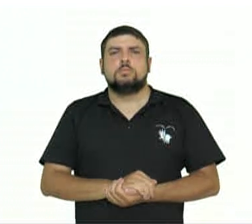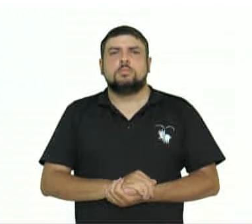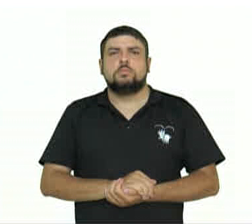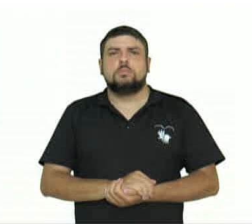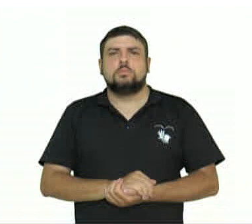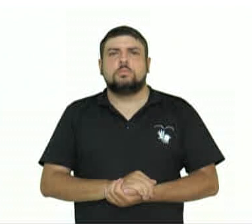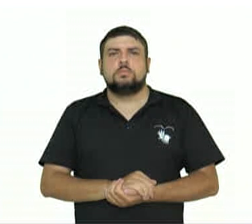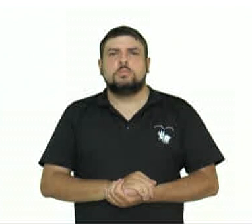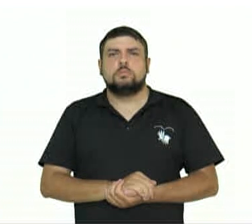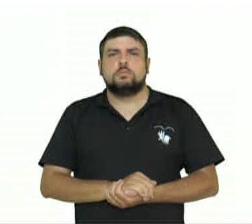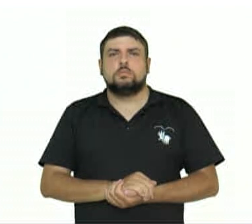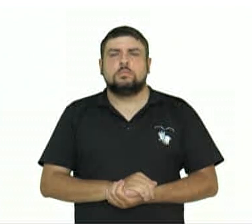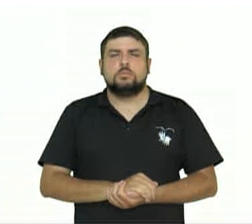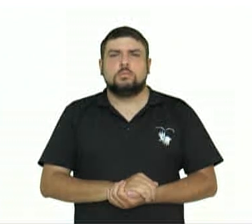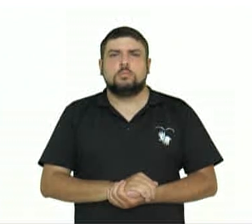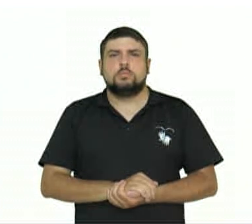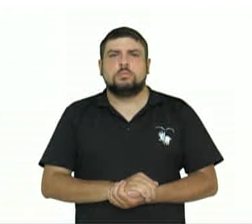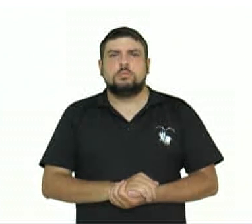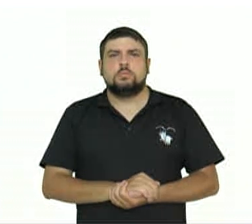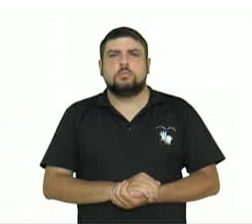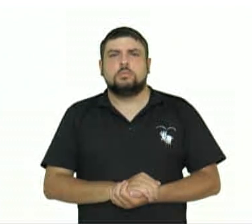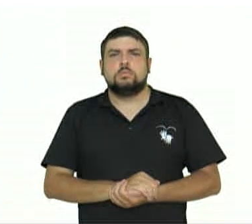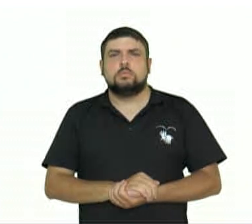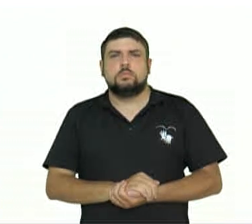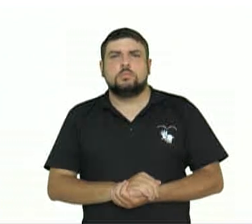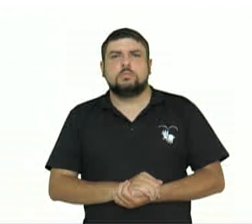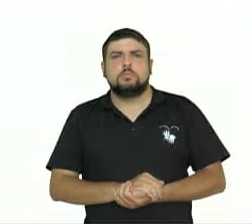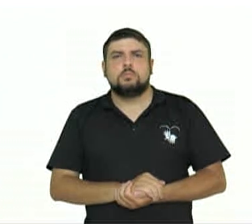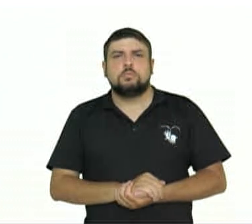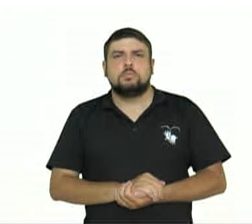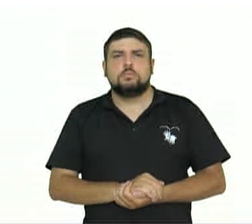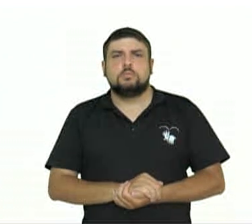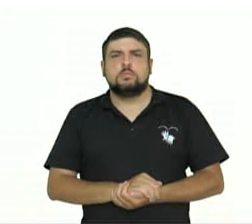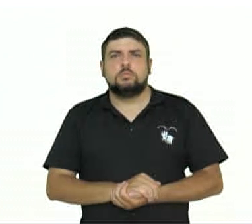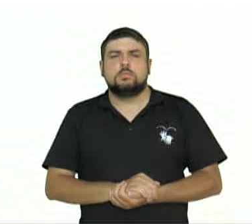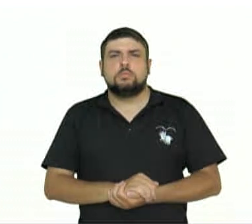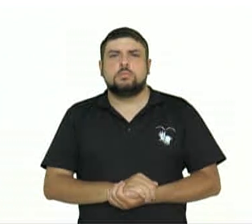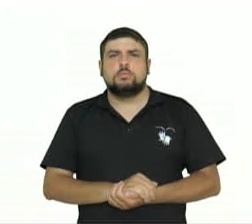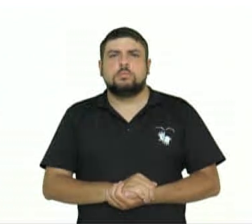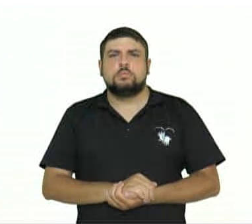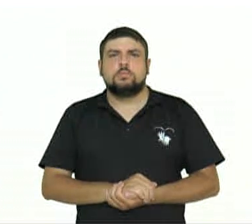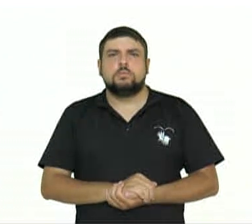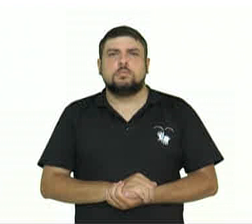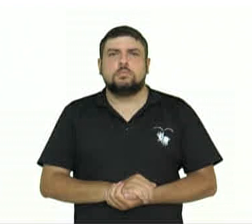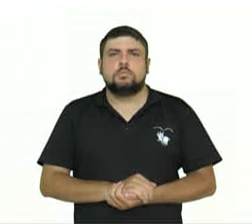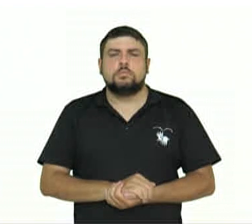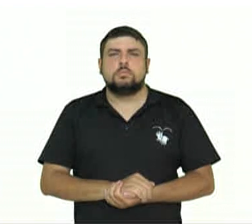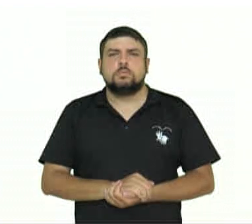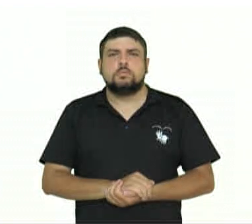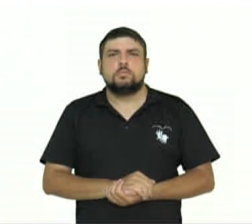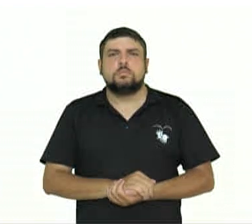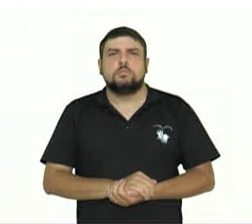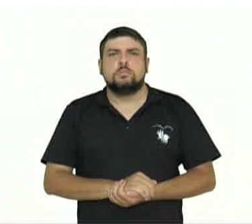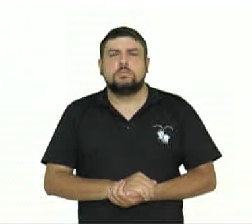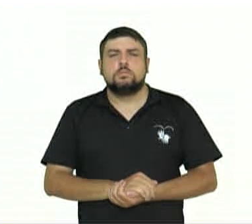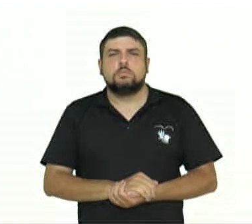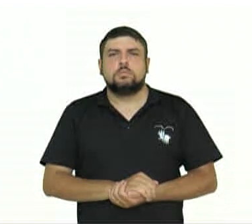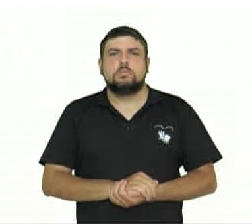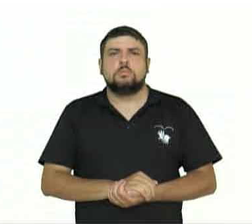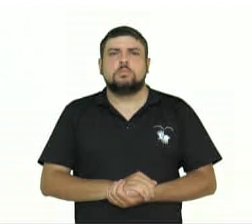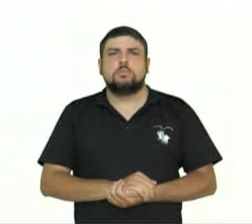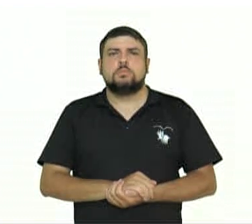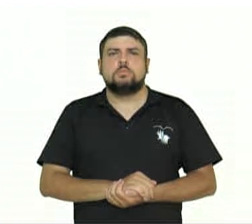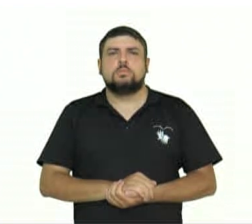o no de texto de acompañamiento, que leídos en secuencia componen un relato o